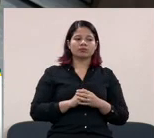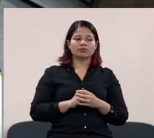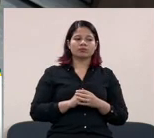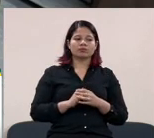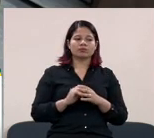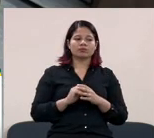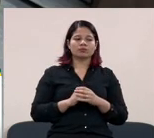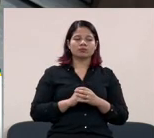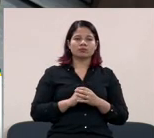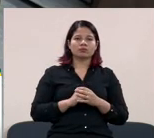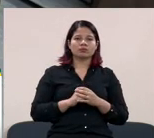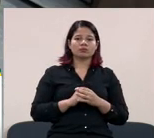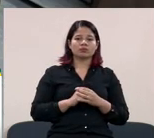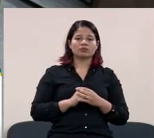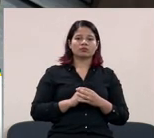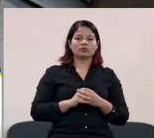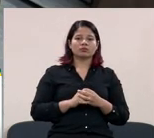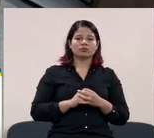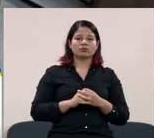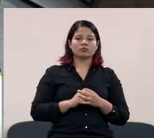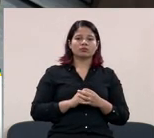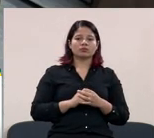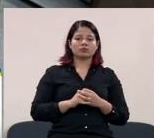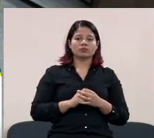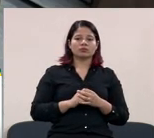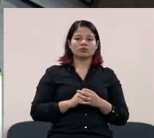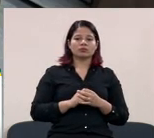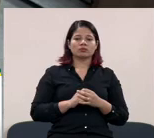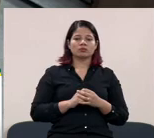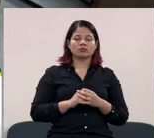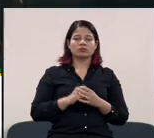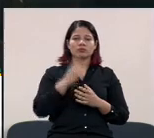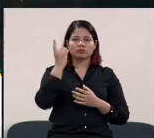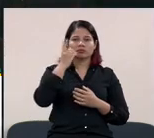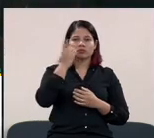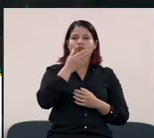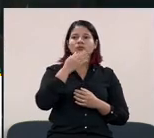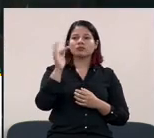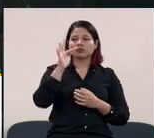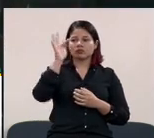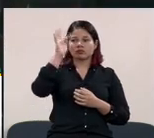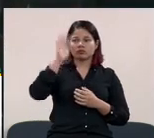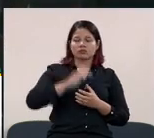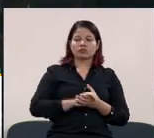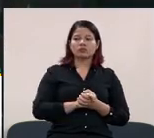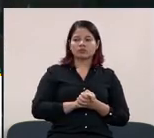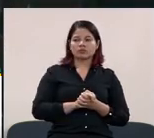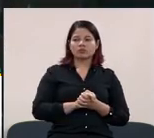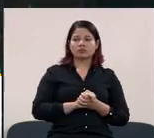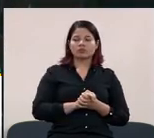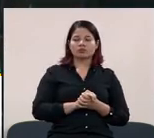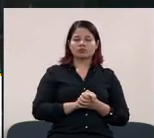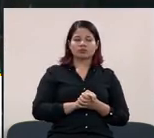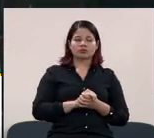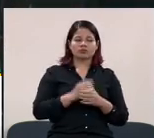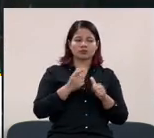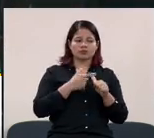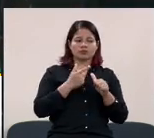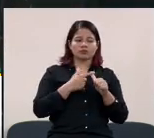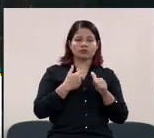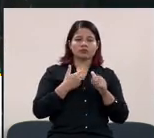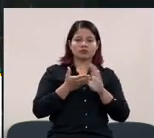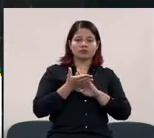Não há. A palavra, senhor presidente. Com a palavra, deputado Dr. Furlan. Senhor presidente, primeiro gostaria